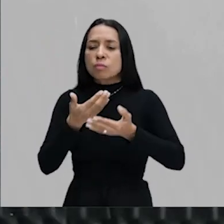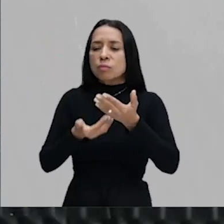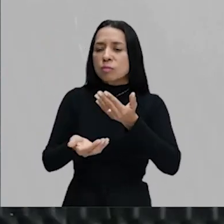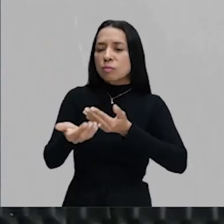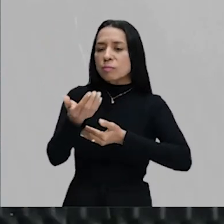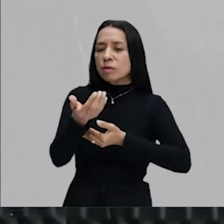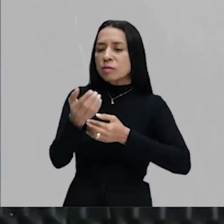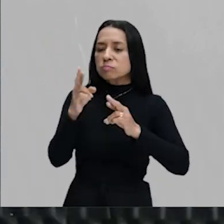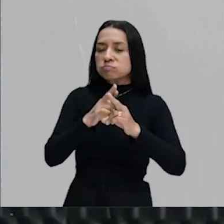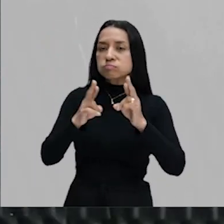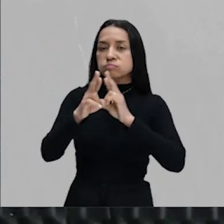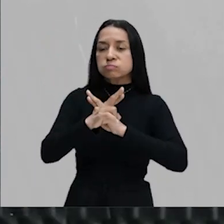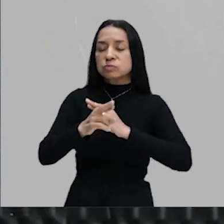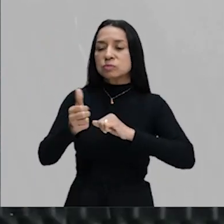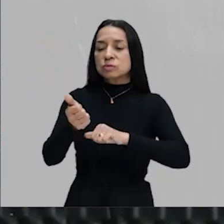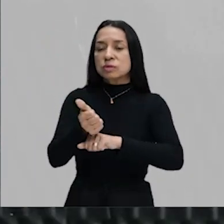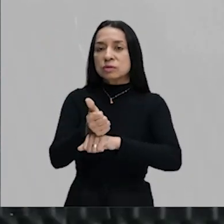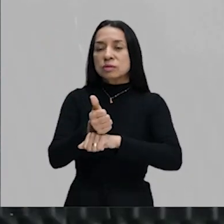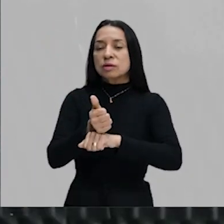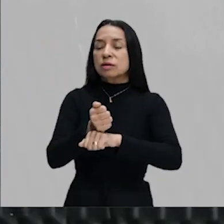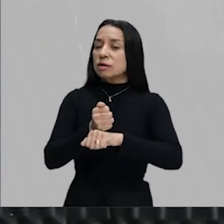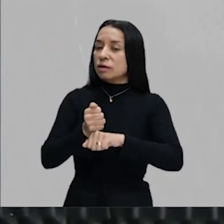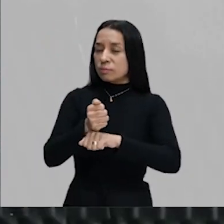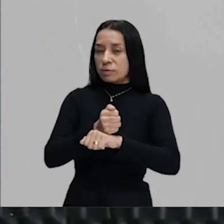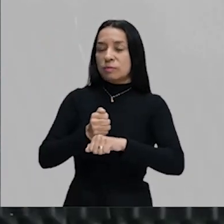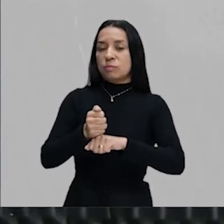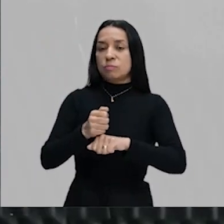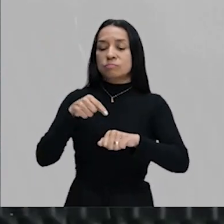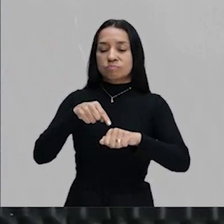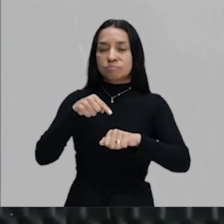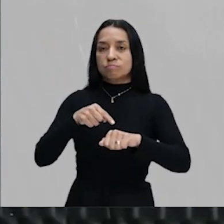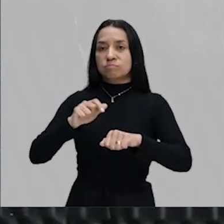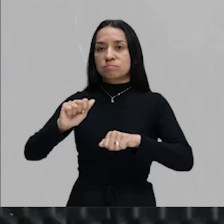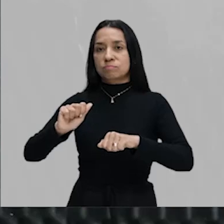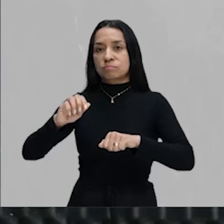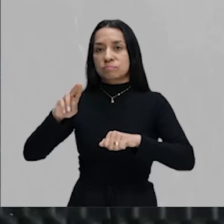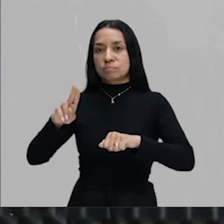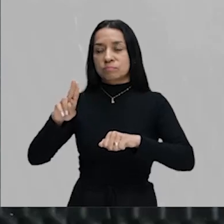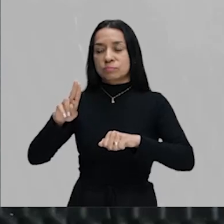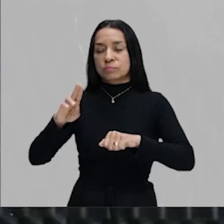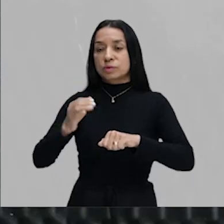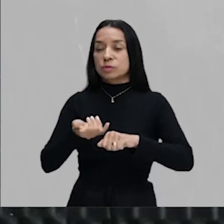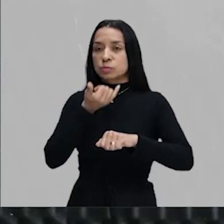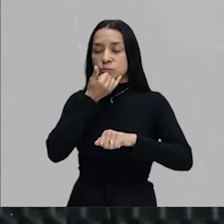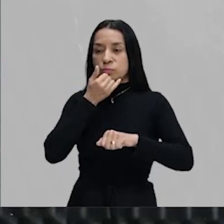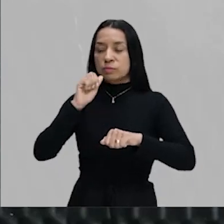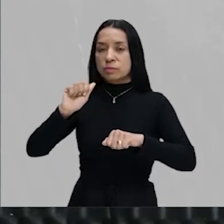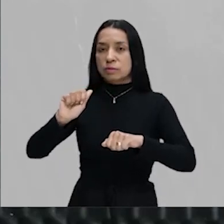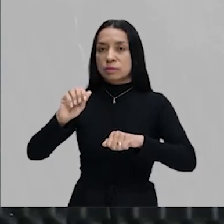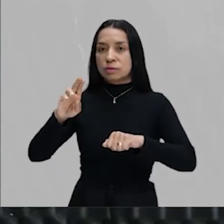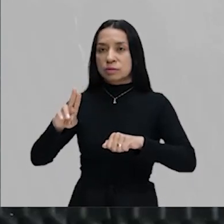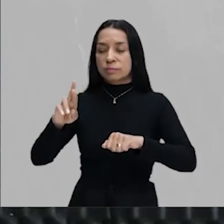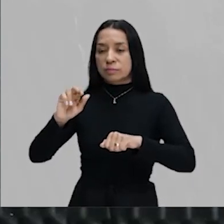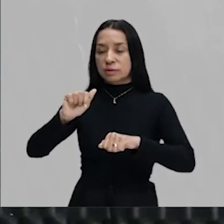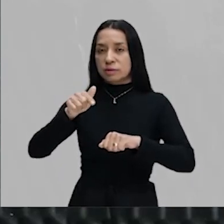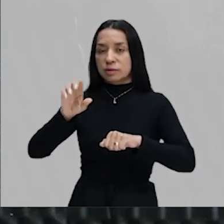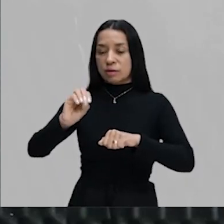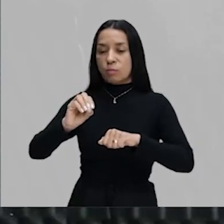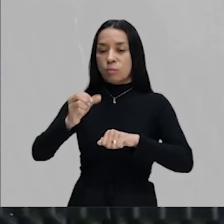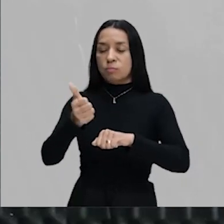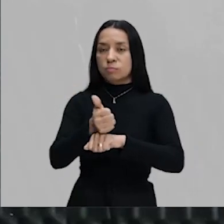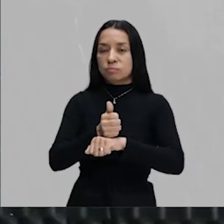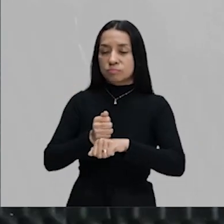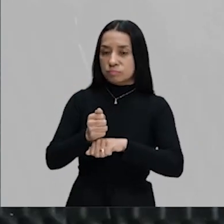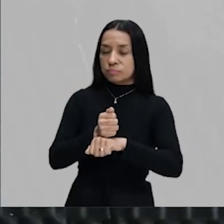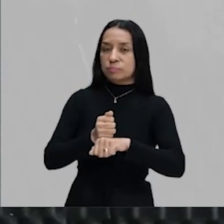patriarcado. Abraão faz parte da primeira forma de organização política dos hebreus, que é o patriarcado. Então, esses